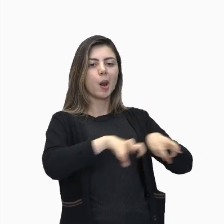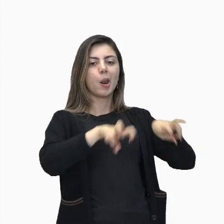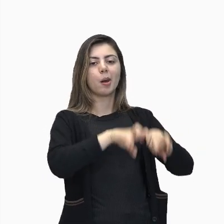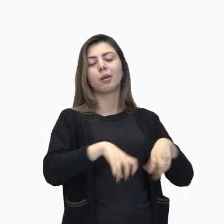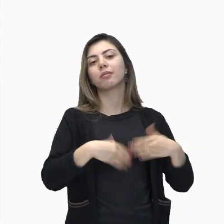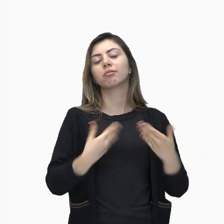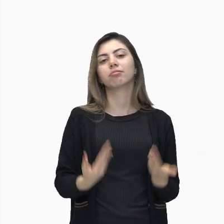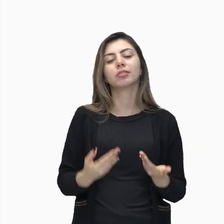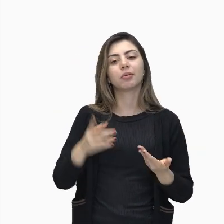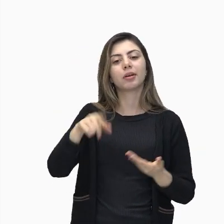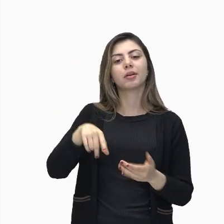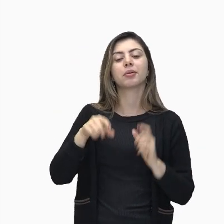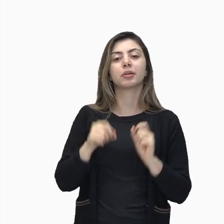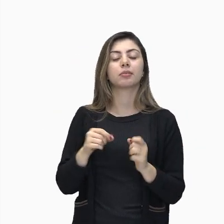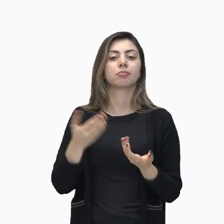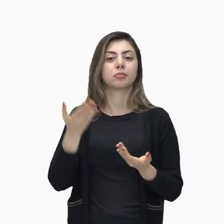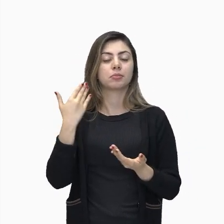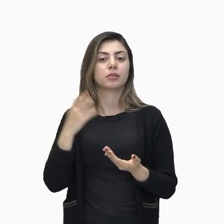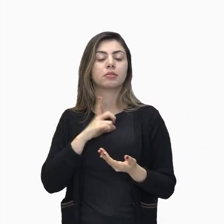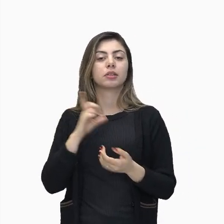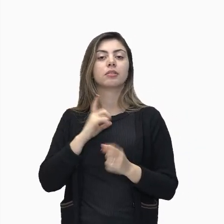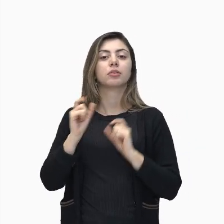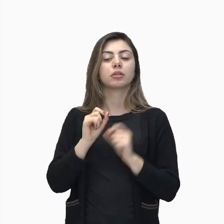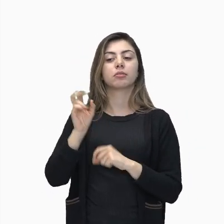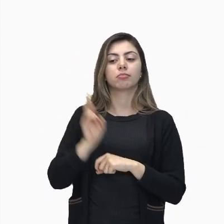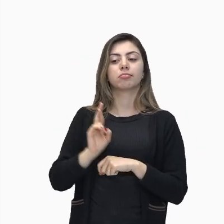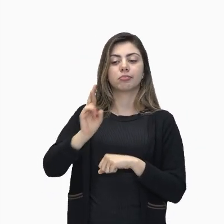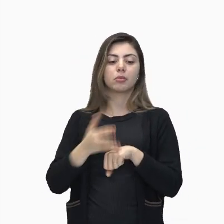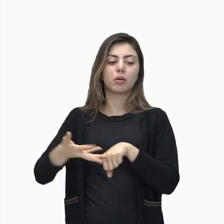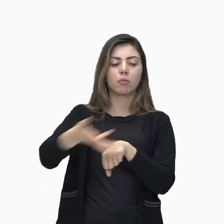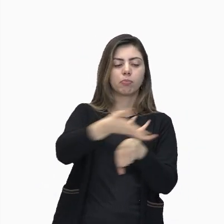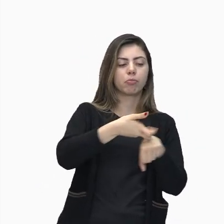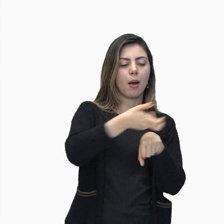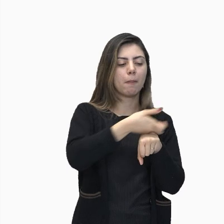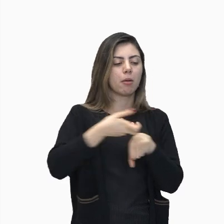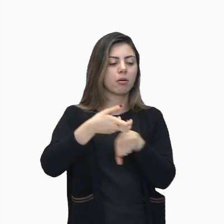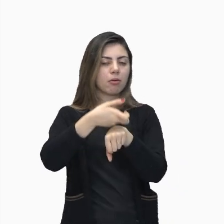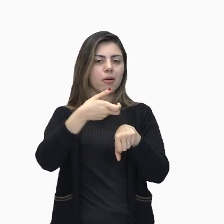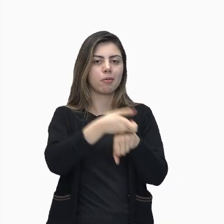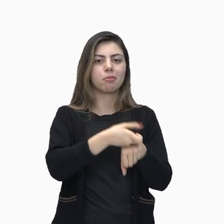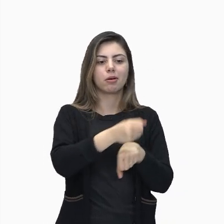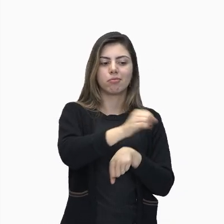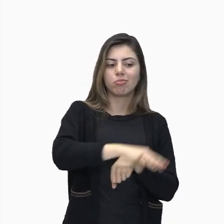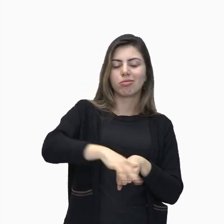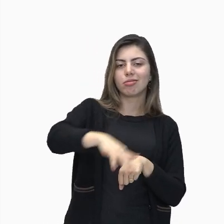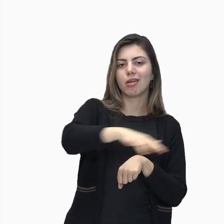exploração é aquela em que os colonizadores tomavam conta do território, tomavam posse ali do